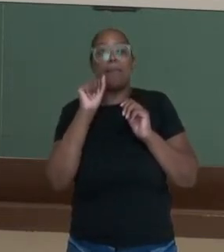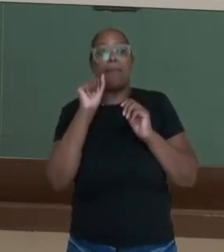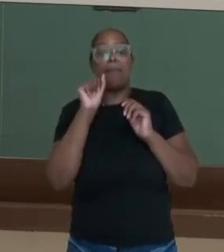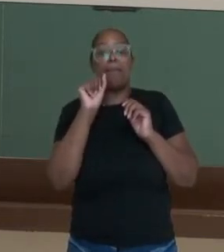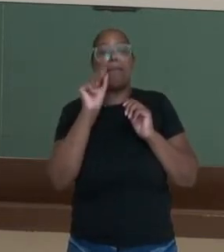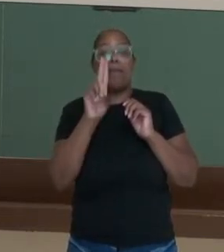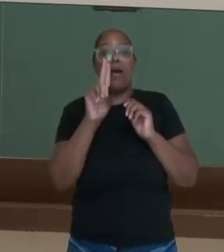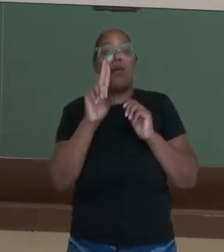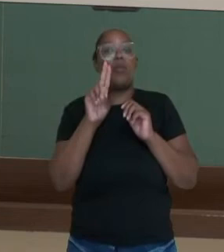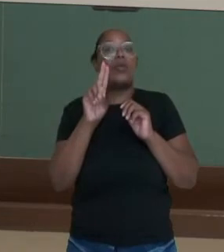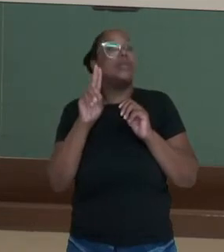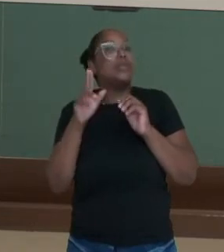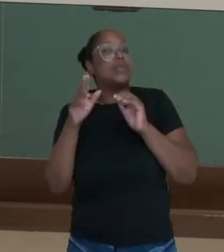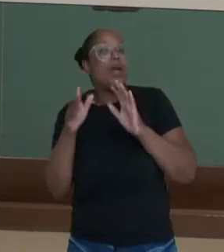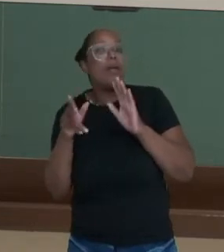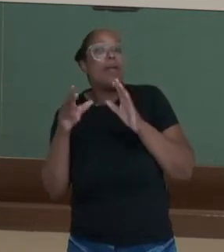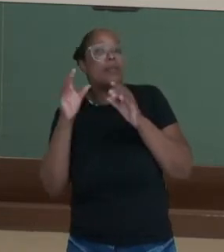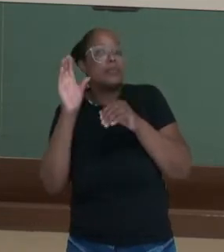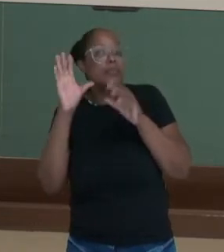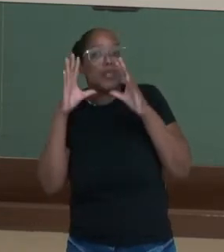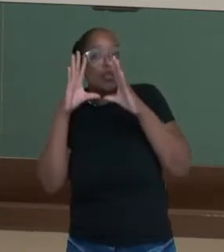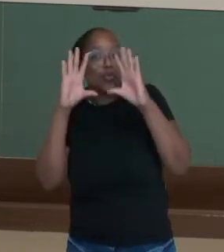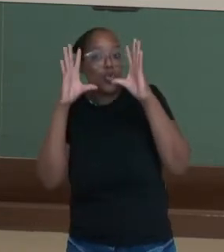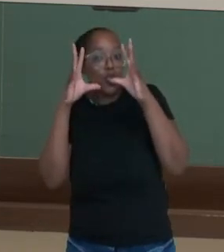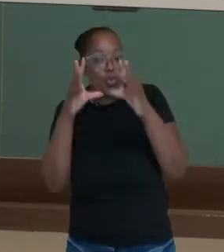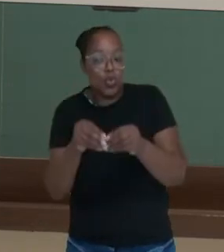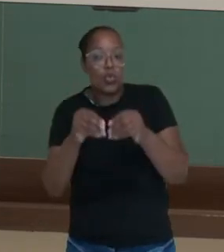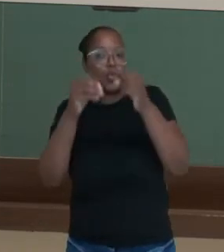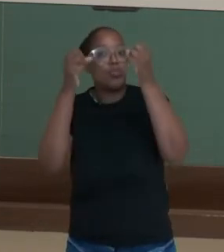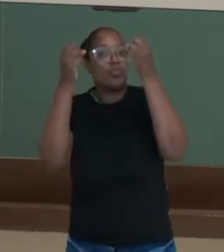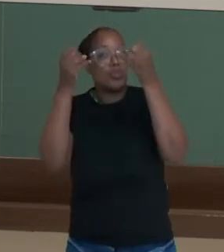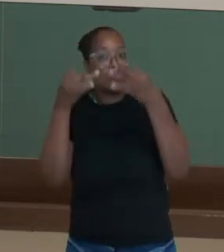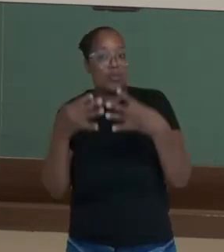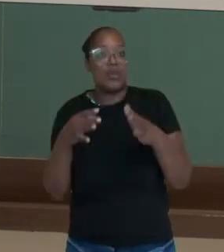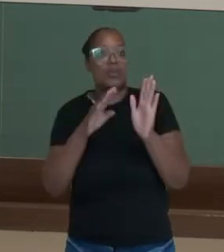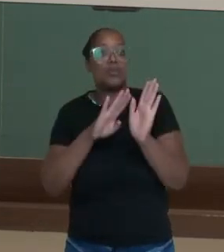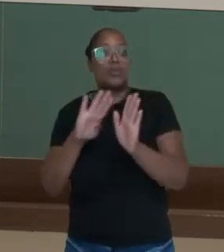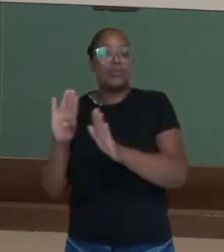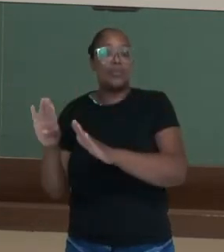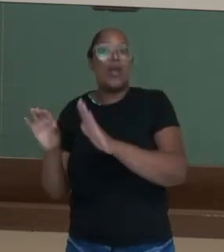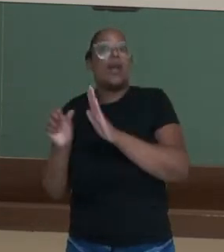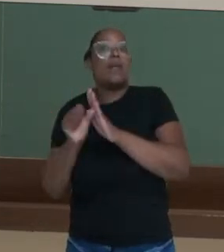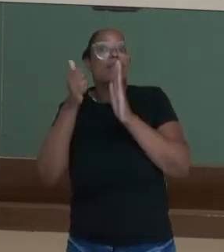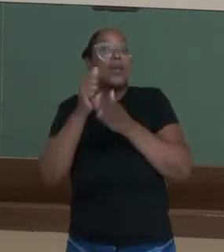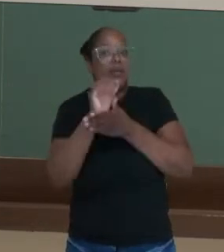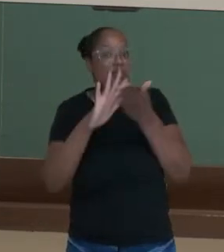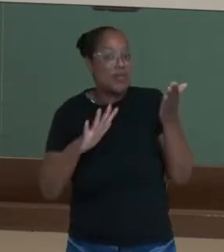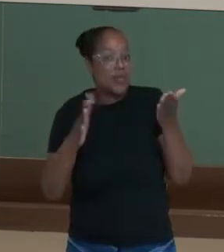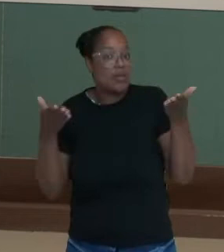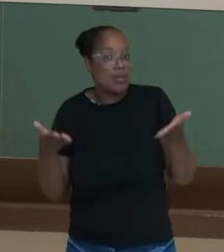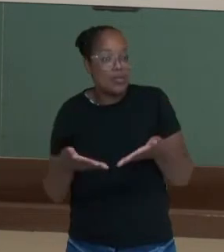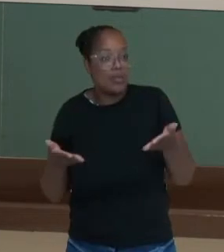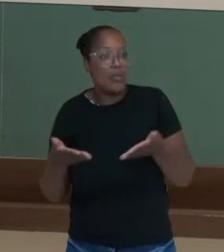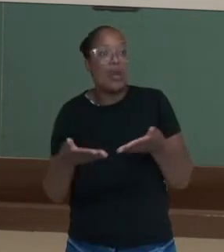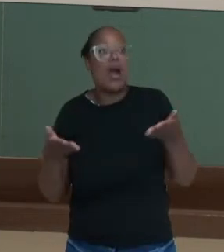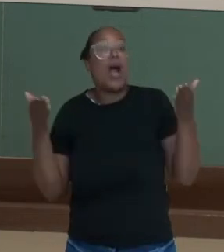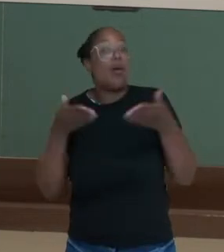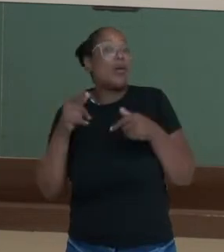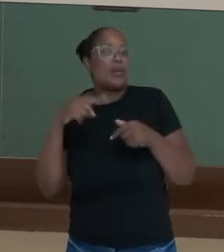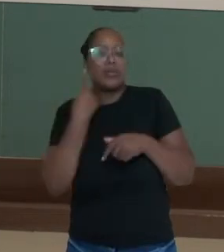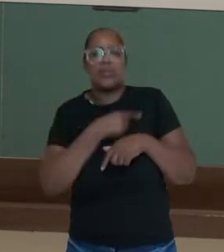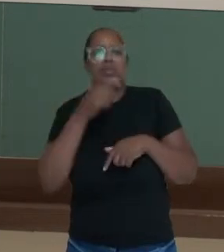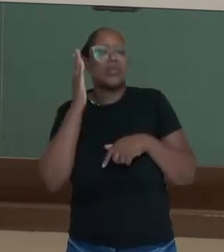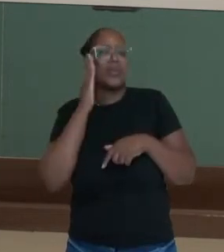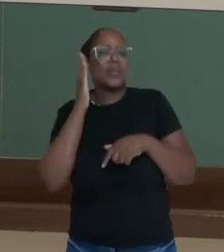o nosso berimbau completo aí, tá bom? Primeira atividade então. Agora que aprendemos